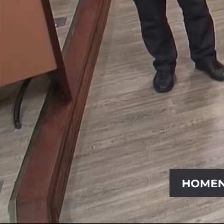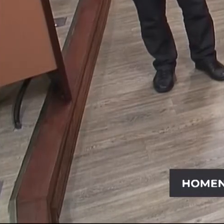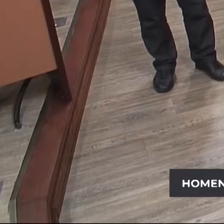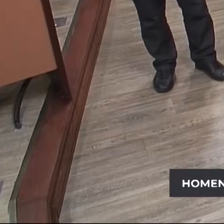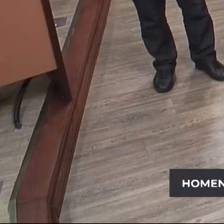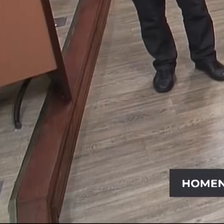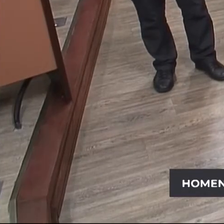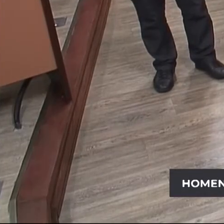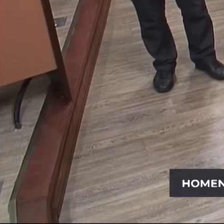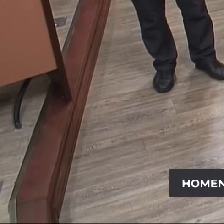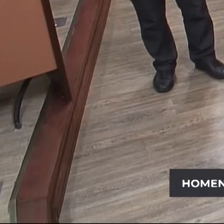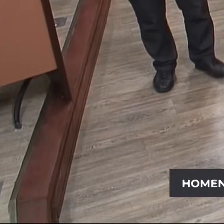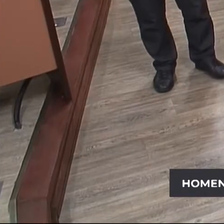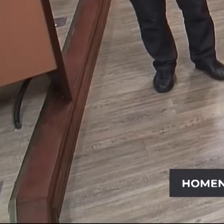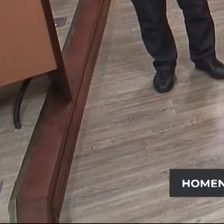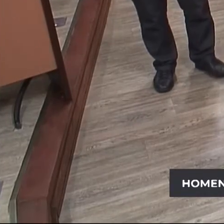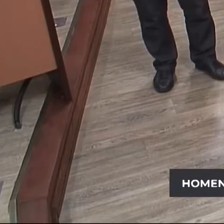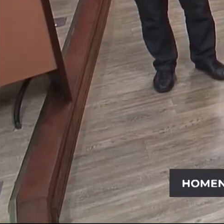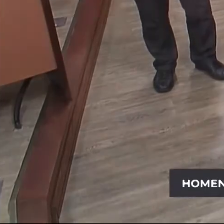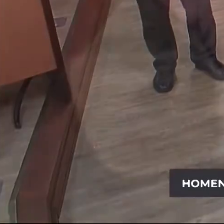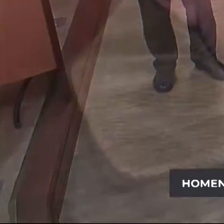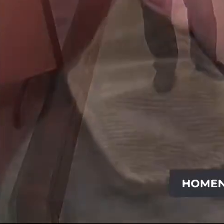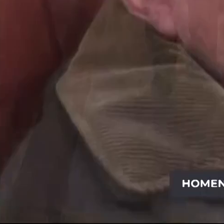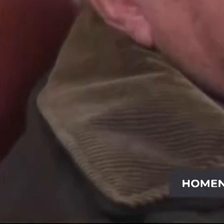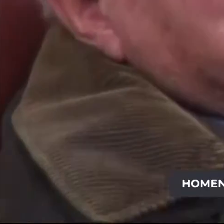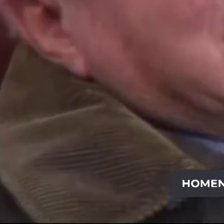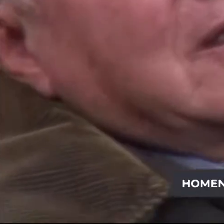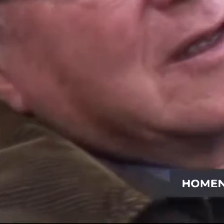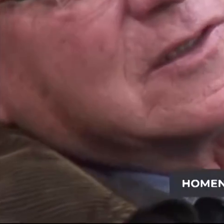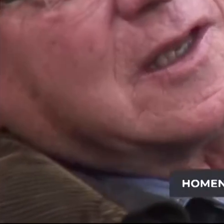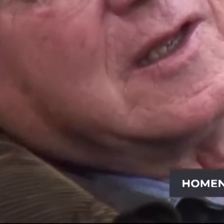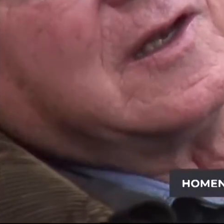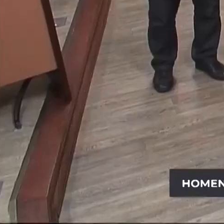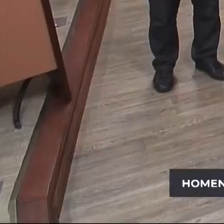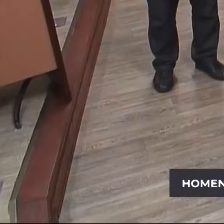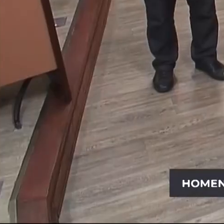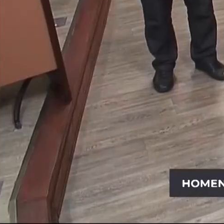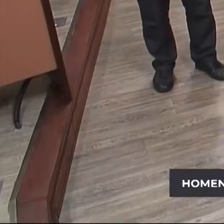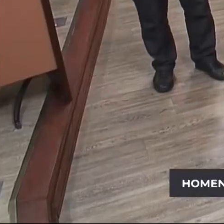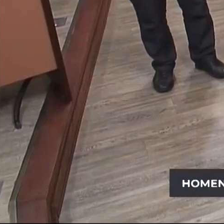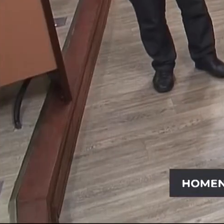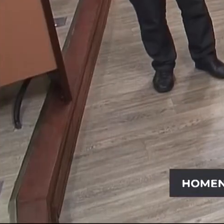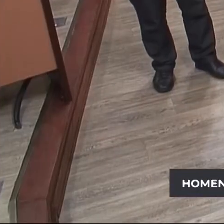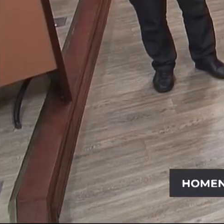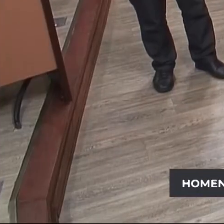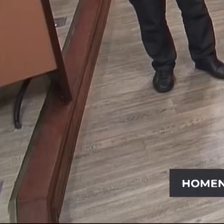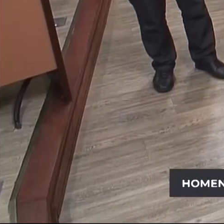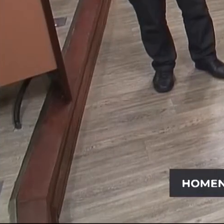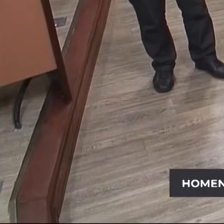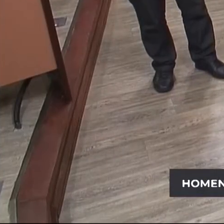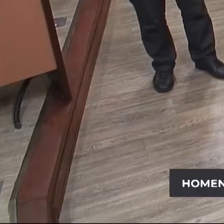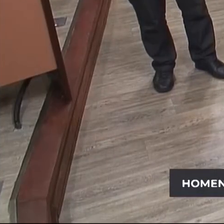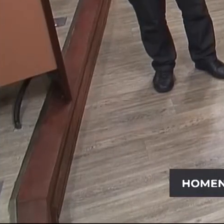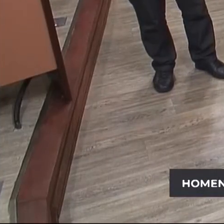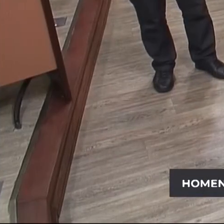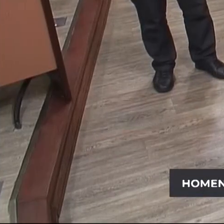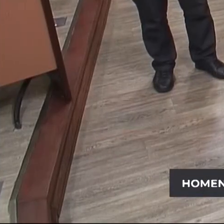sempre piangerò. Ma perché fa piangere il cuore?